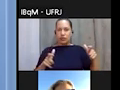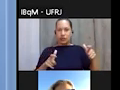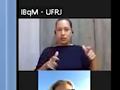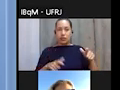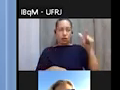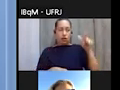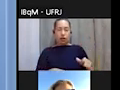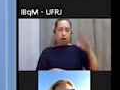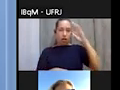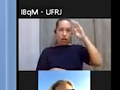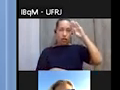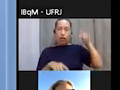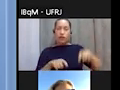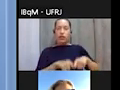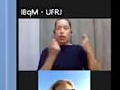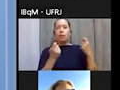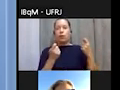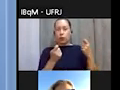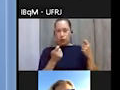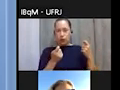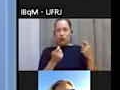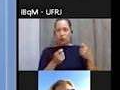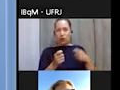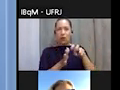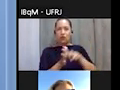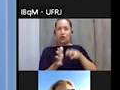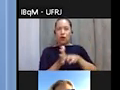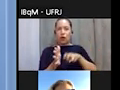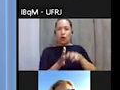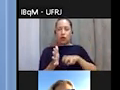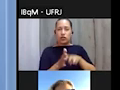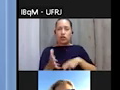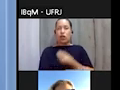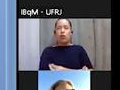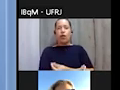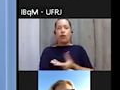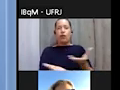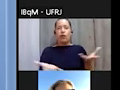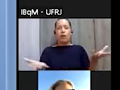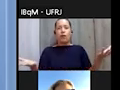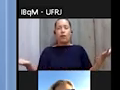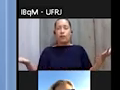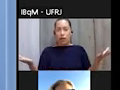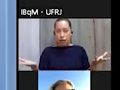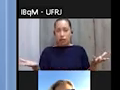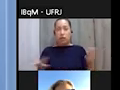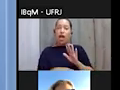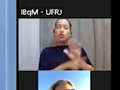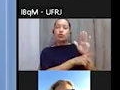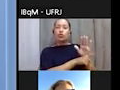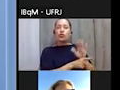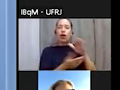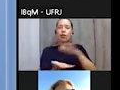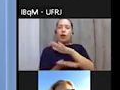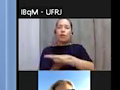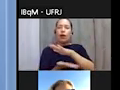os fósseis e fizeram uma destruição deliberada de exemplares para possibilitar publicações que fossem a